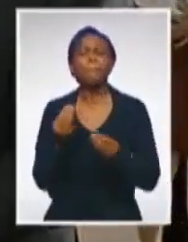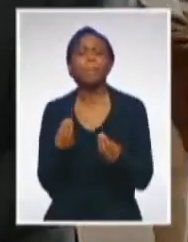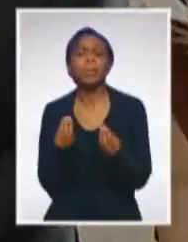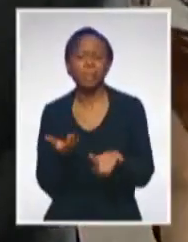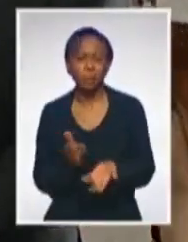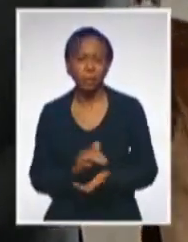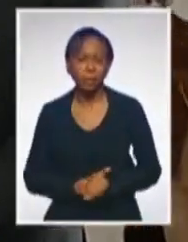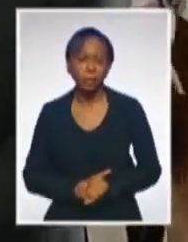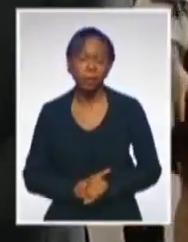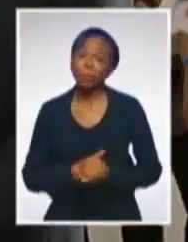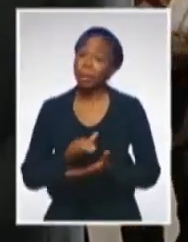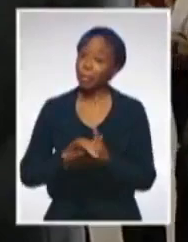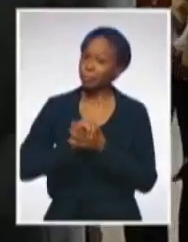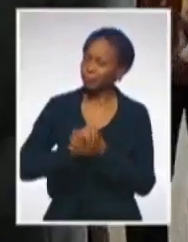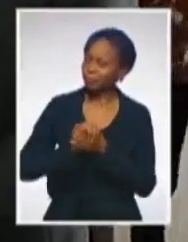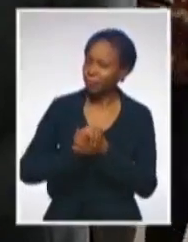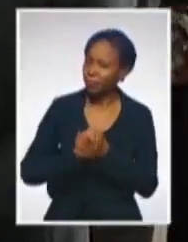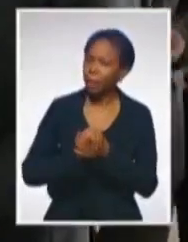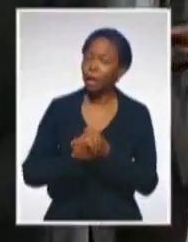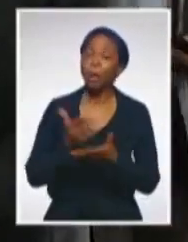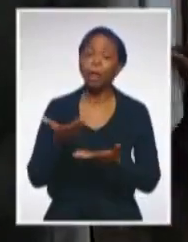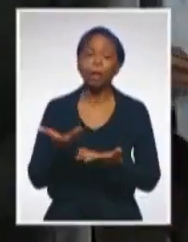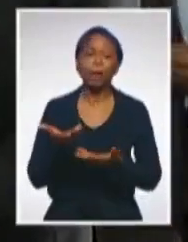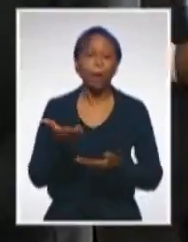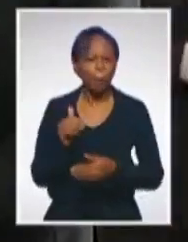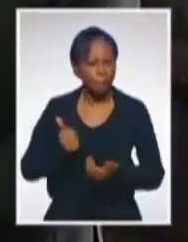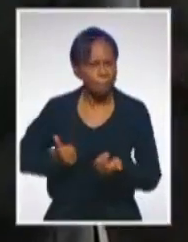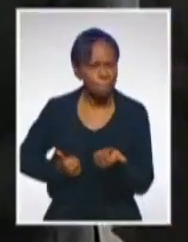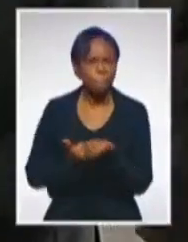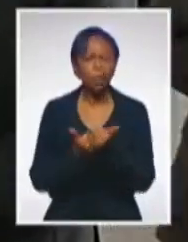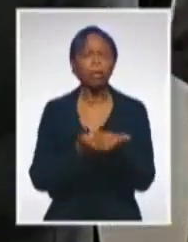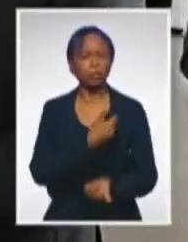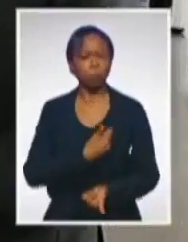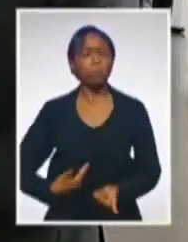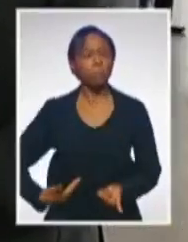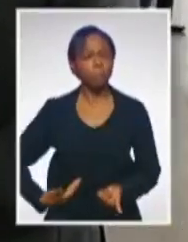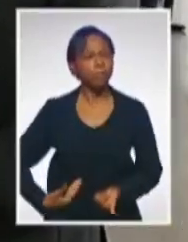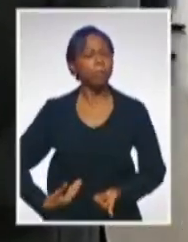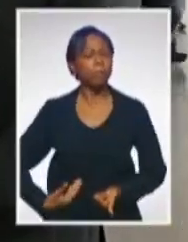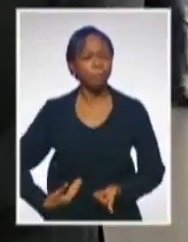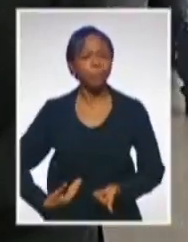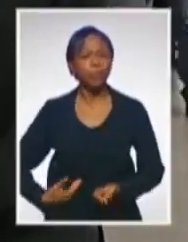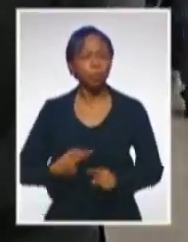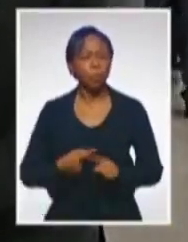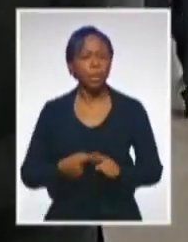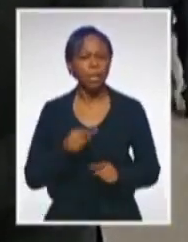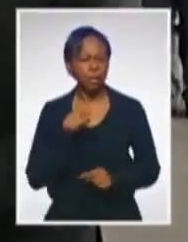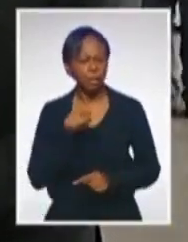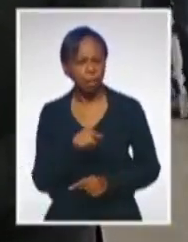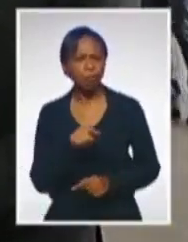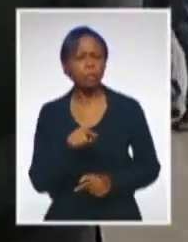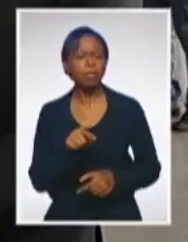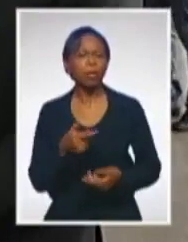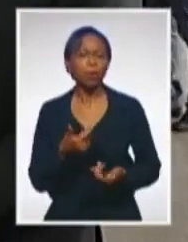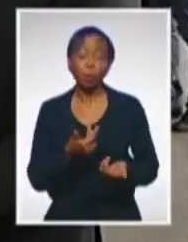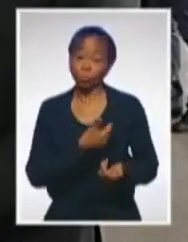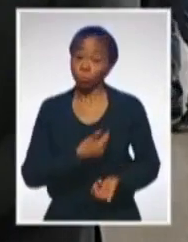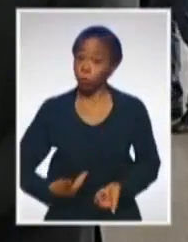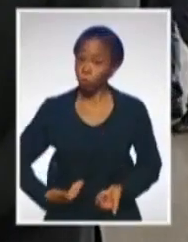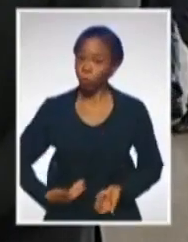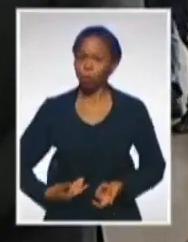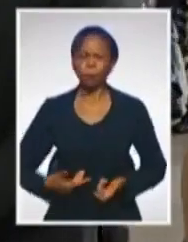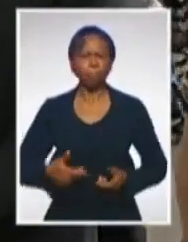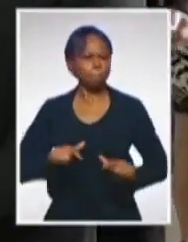para homenagear e dar o apoio que o governador merece, um governador, né, dinâmico, administrador. Tenho certeza que